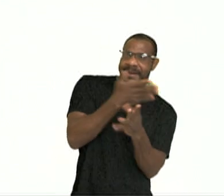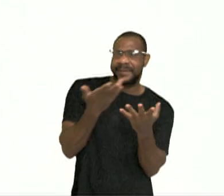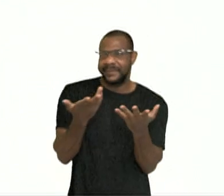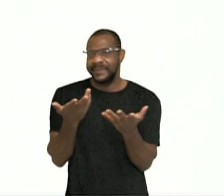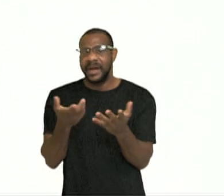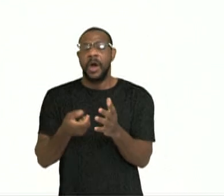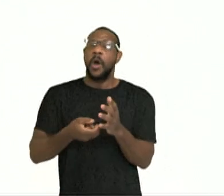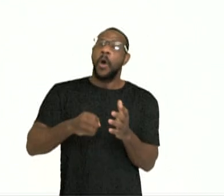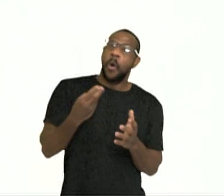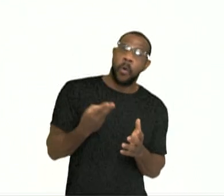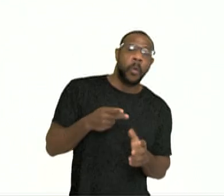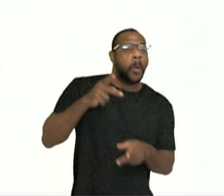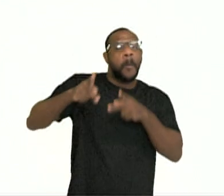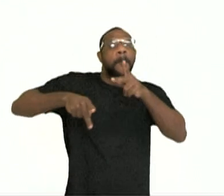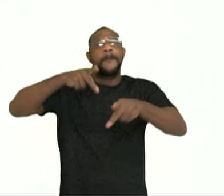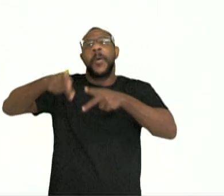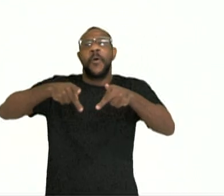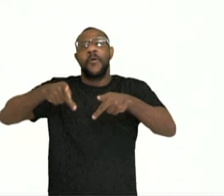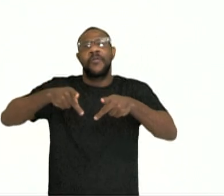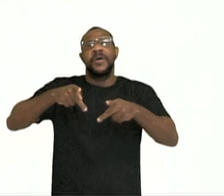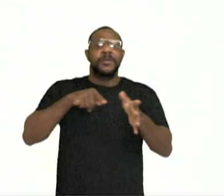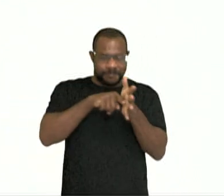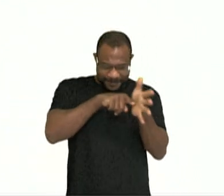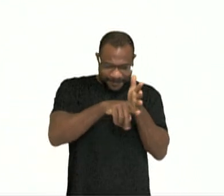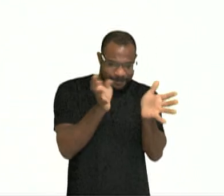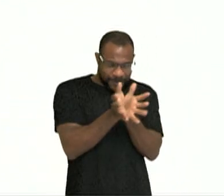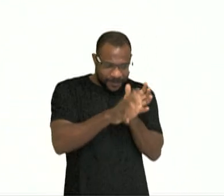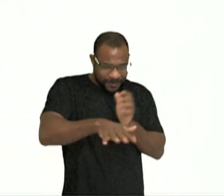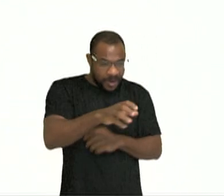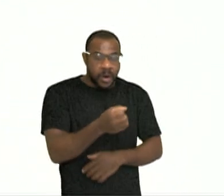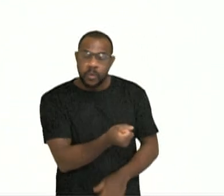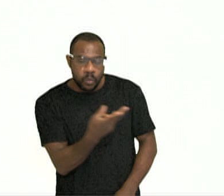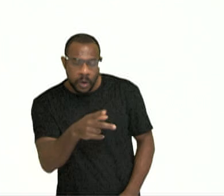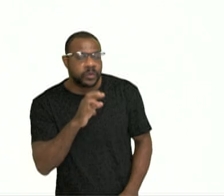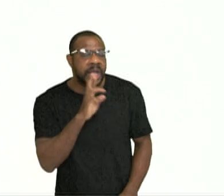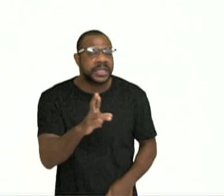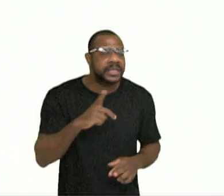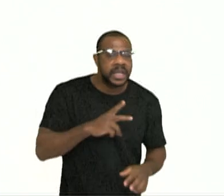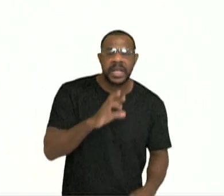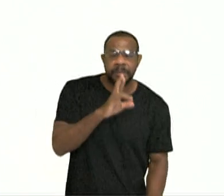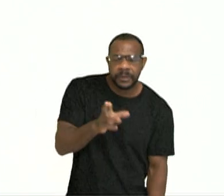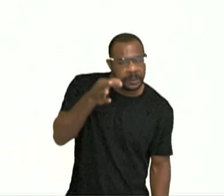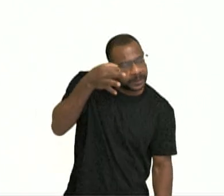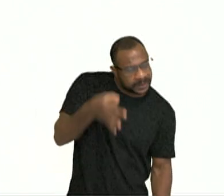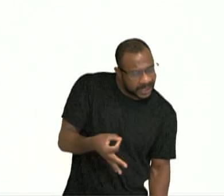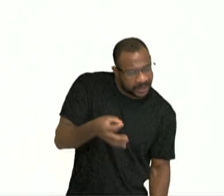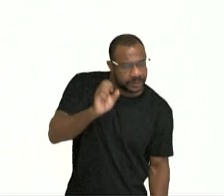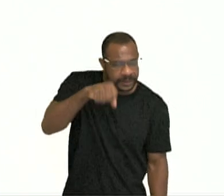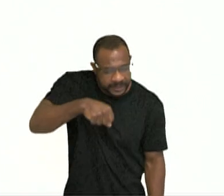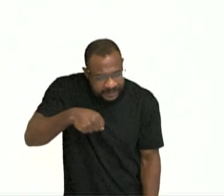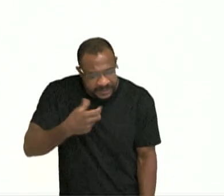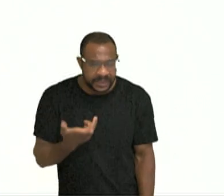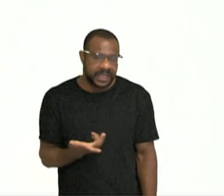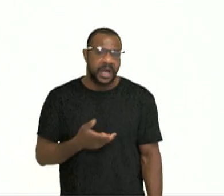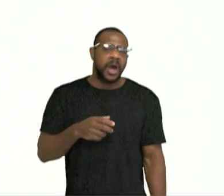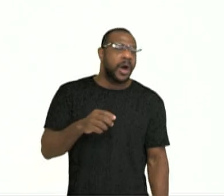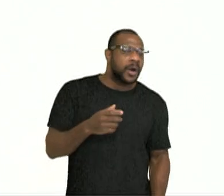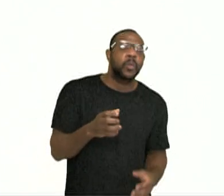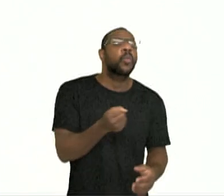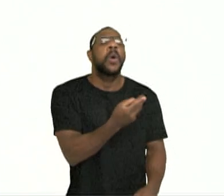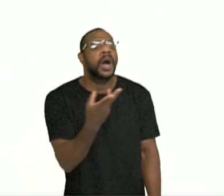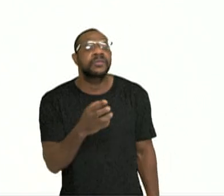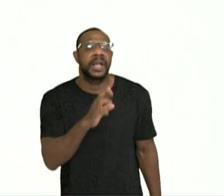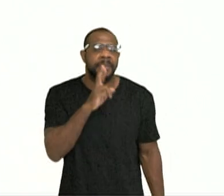ou a população lá, por exemplo, de uma pesquisa, né, quantos responderam, né, que sim, quantos responderam que